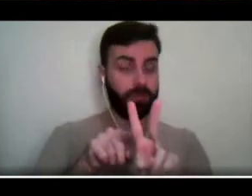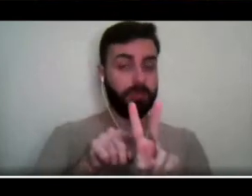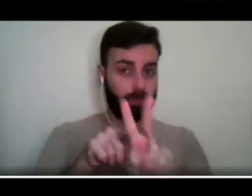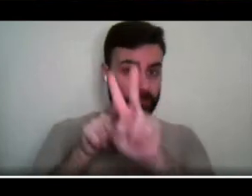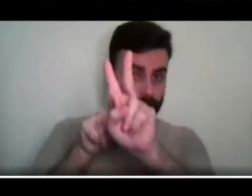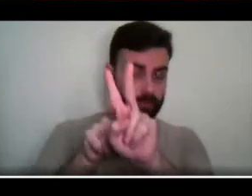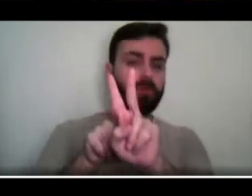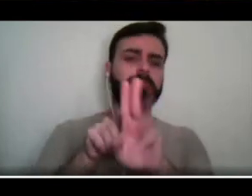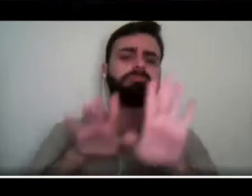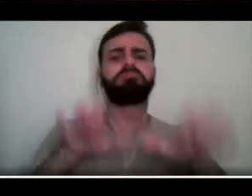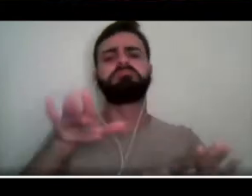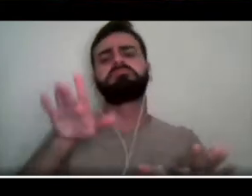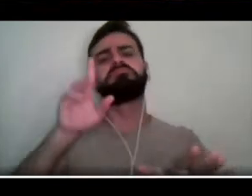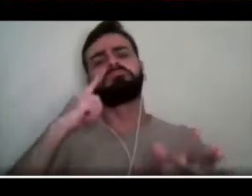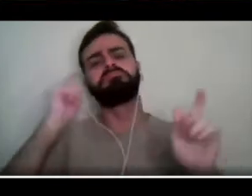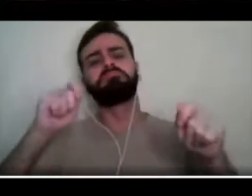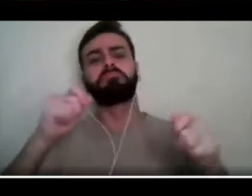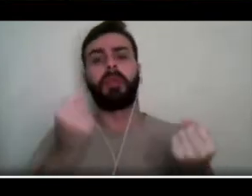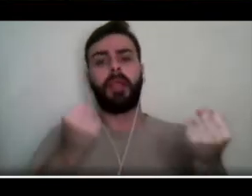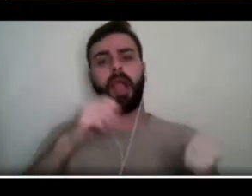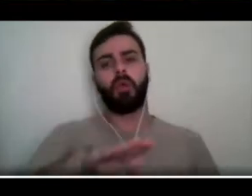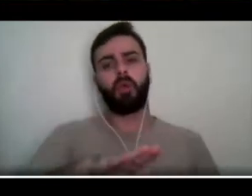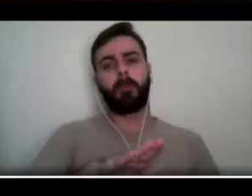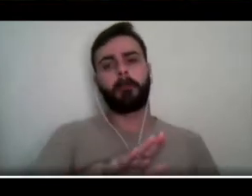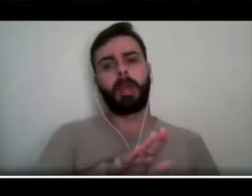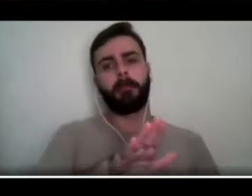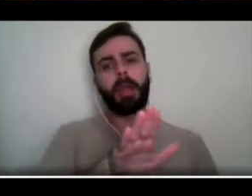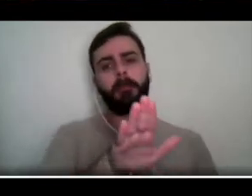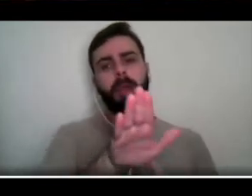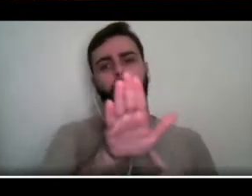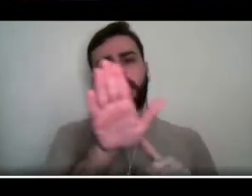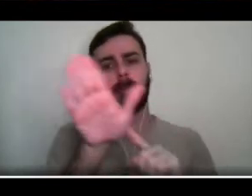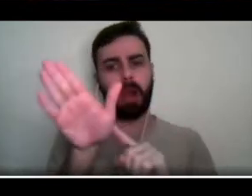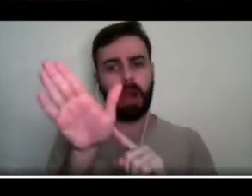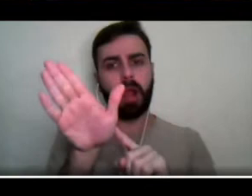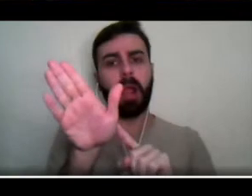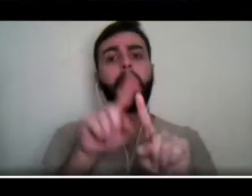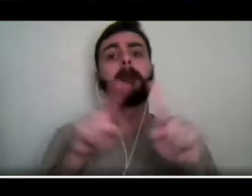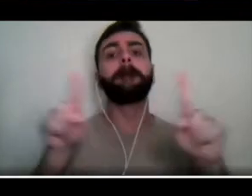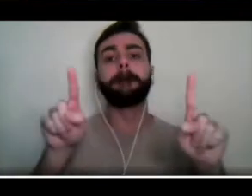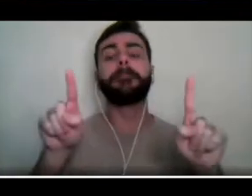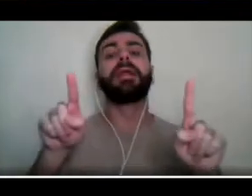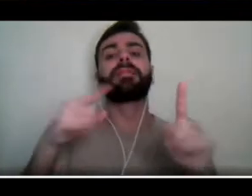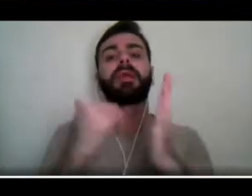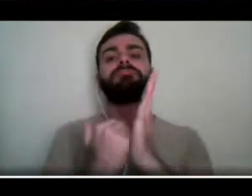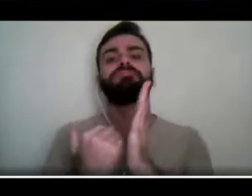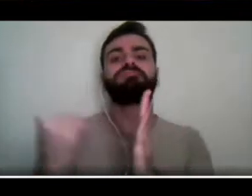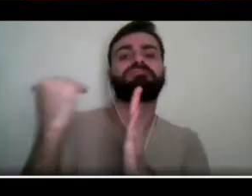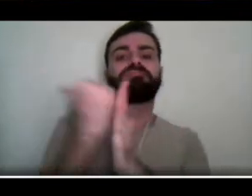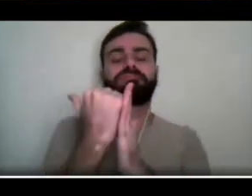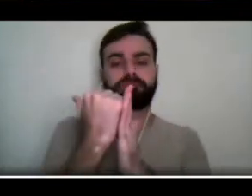vamos supor que esse carro está fazendo uma curva e está ganhando velocidade em